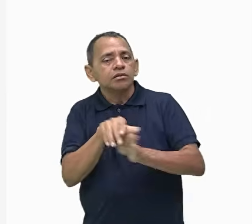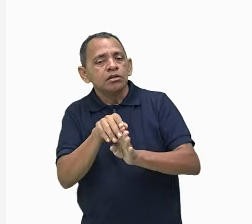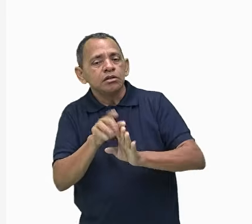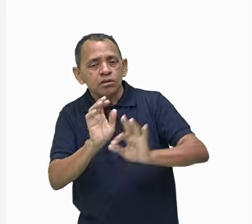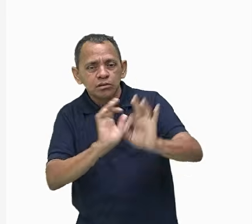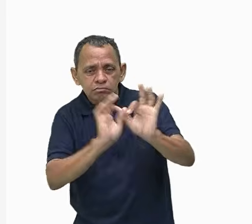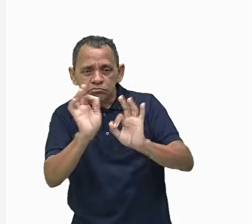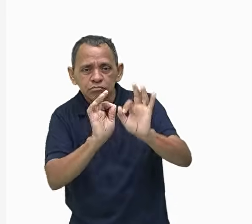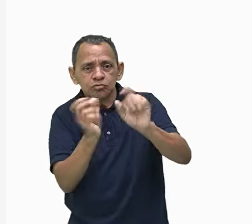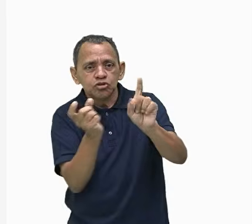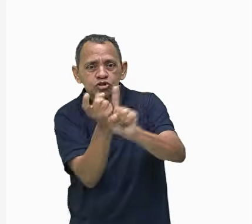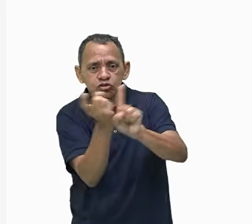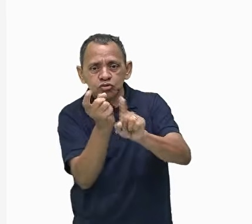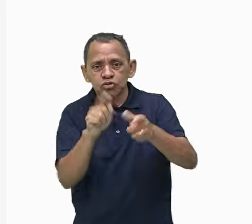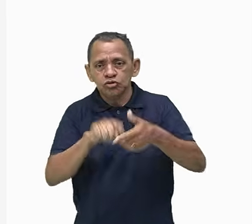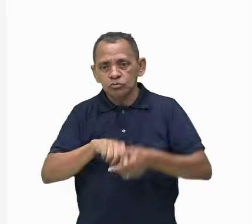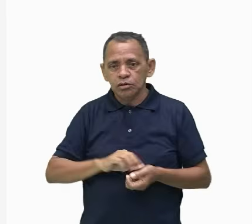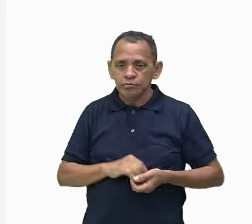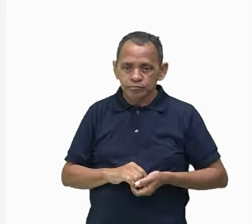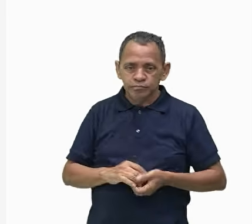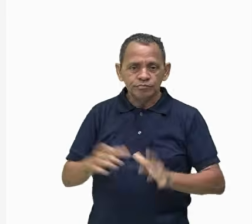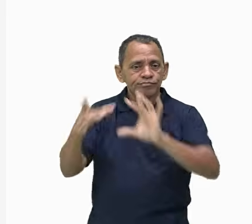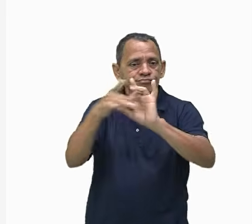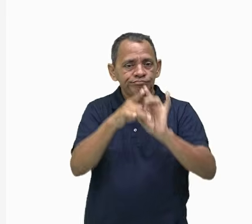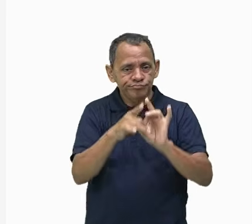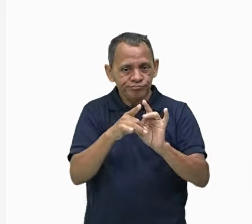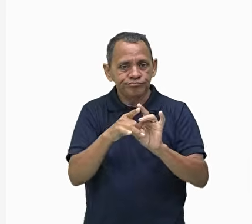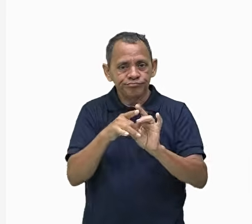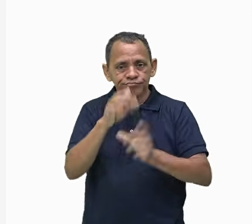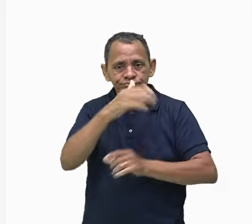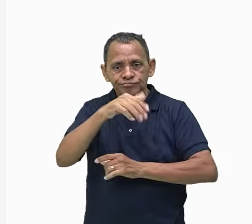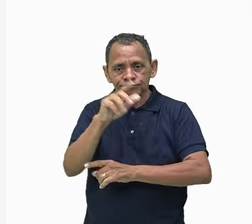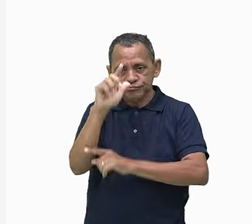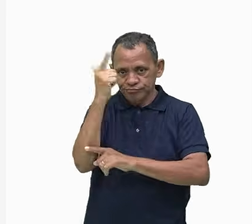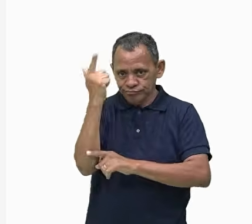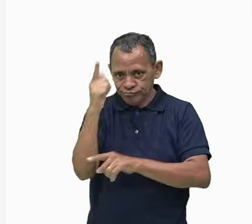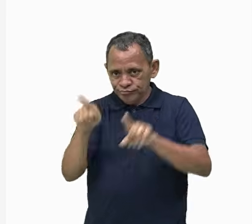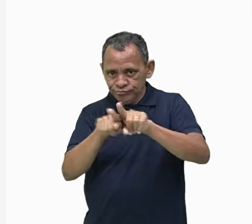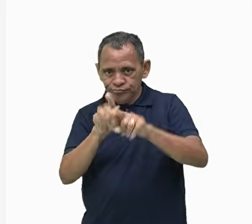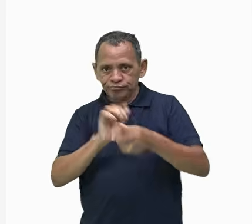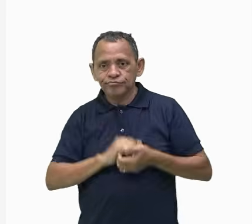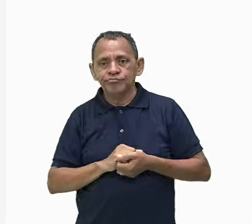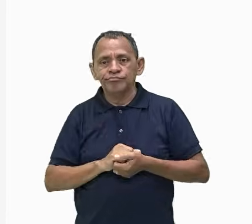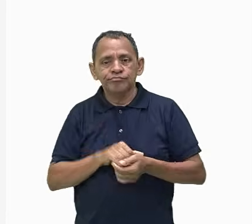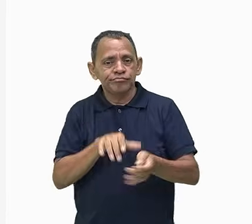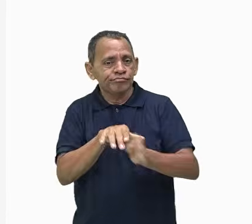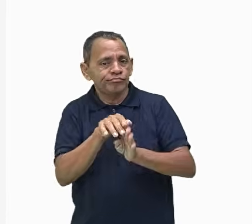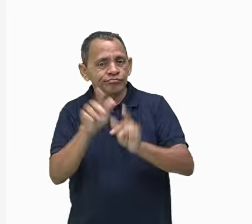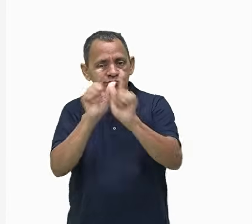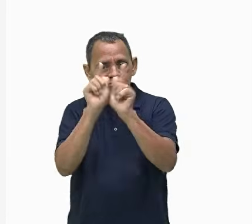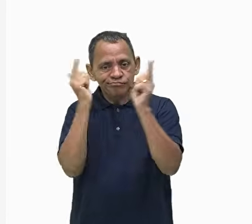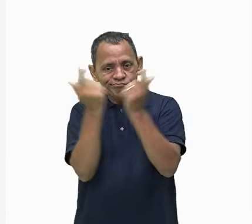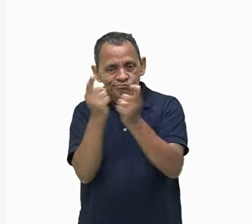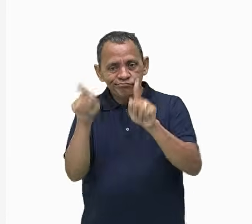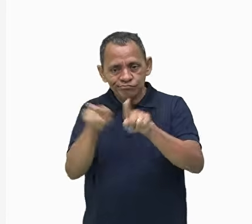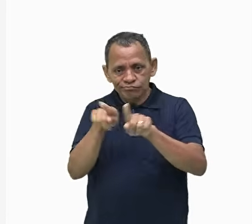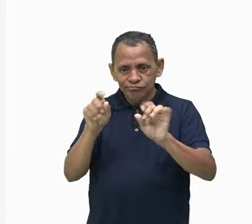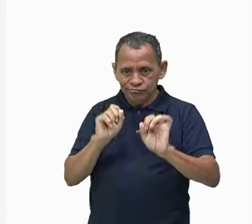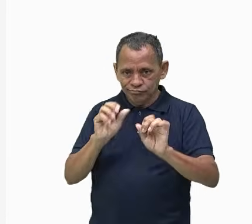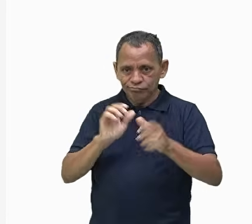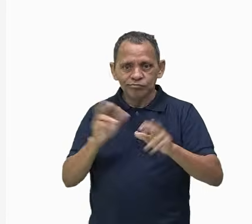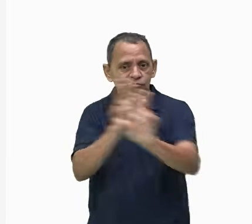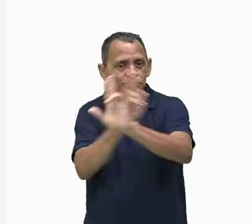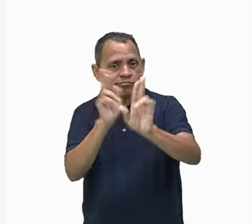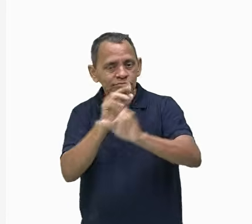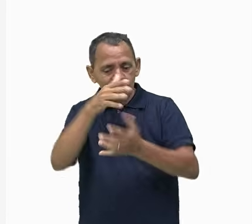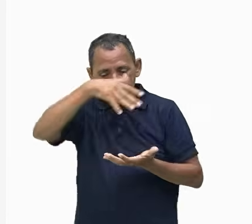estar vinculado à parte da geografia, né, a orientação geográfica, ela acaba aí tratando das relações